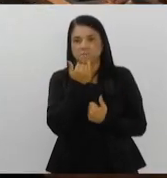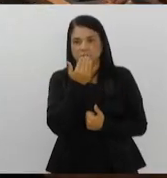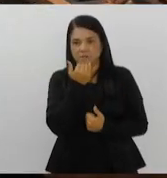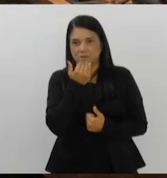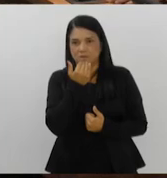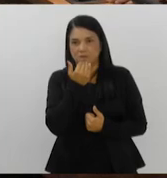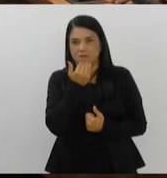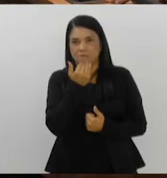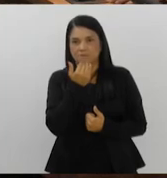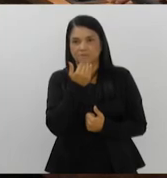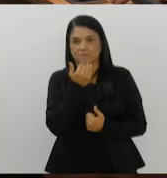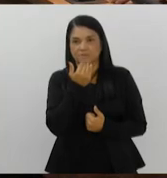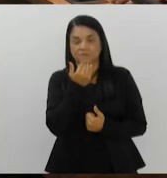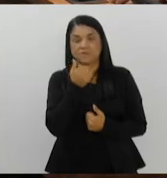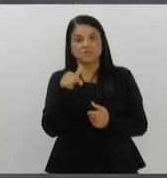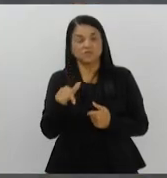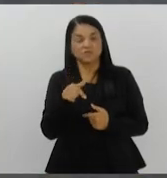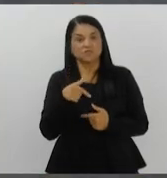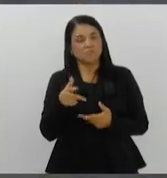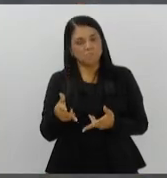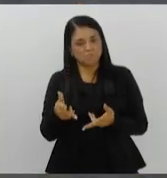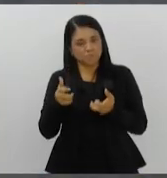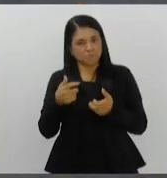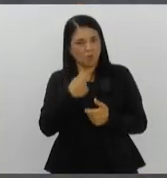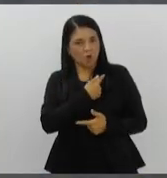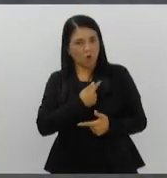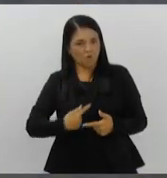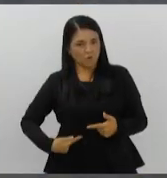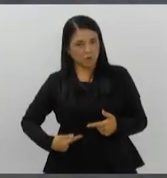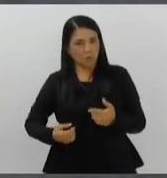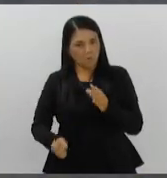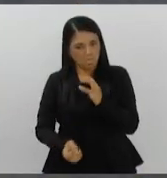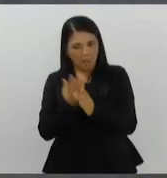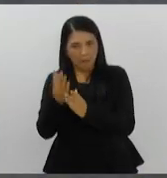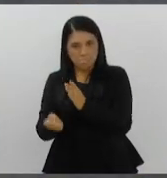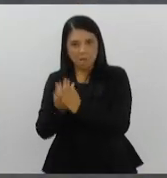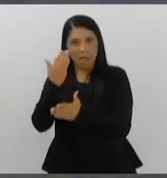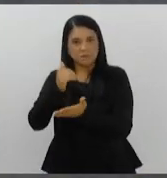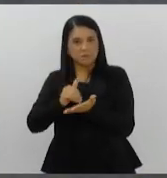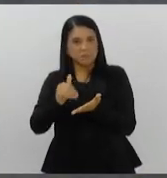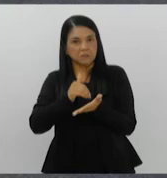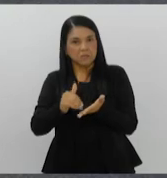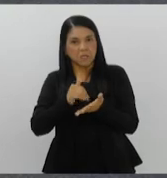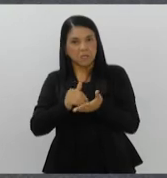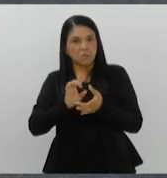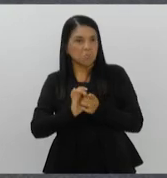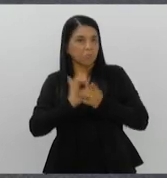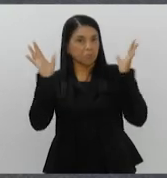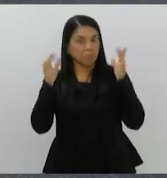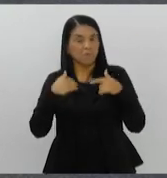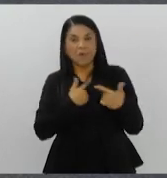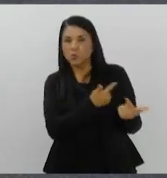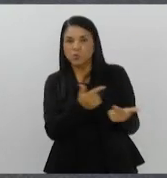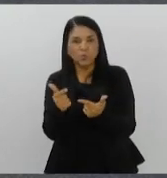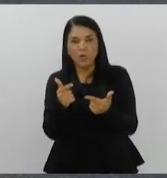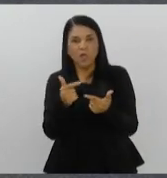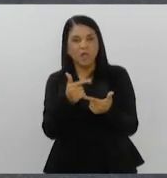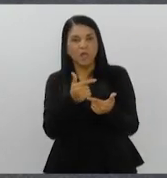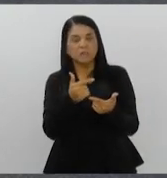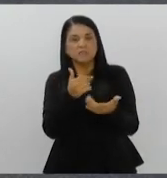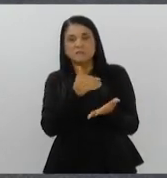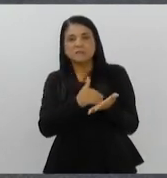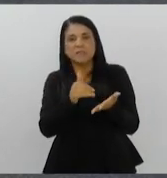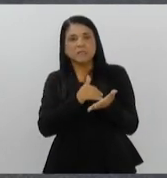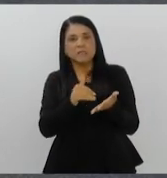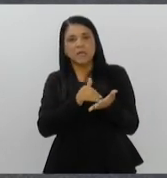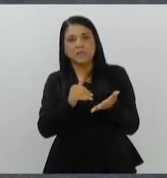de contas, a gente vê esse governador criando secretarias à torta e à direita, mas nenhuma secretaria que faça